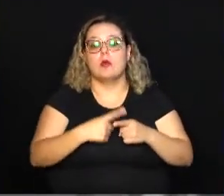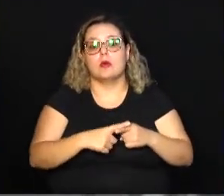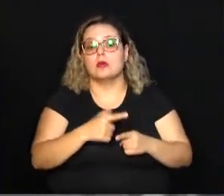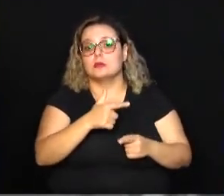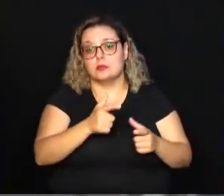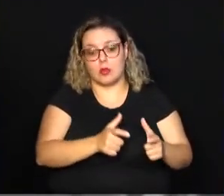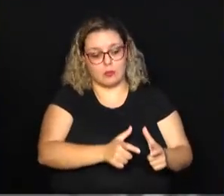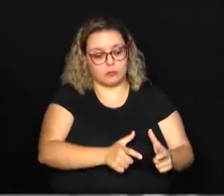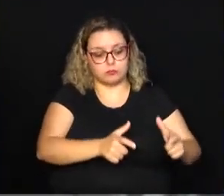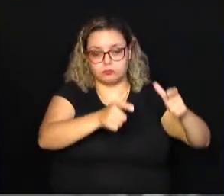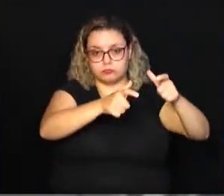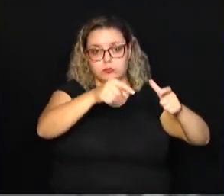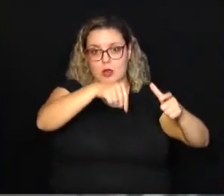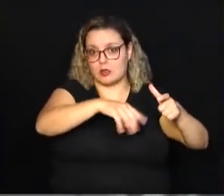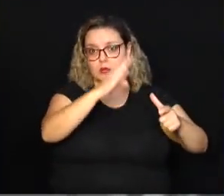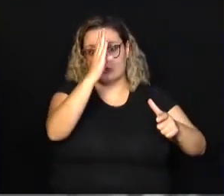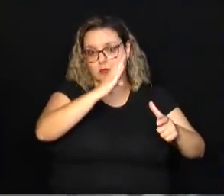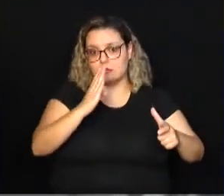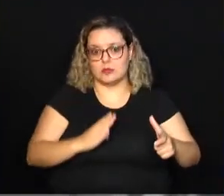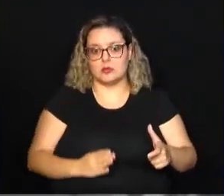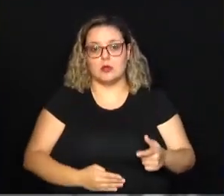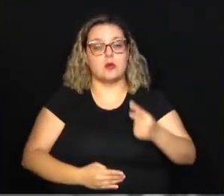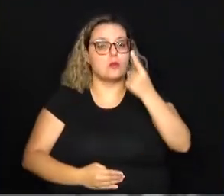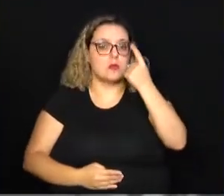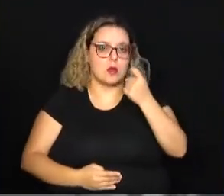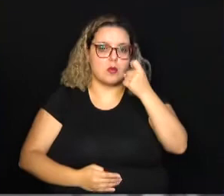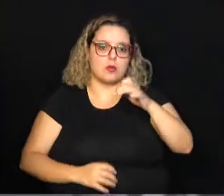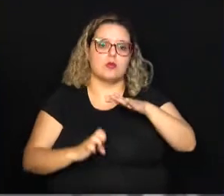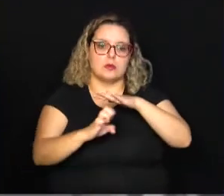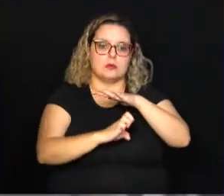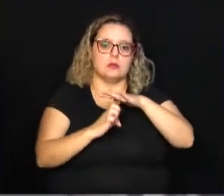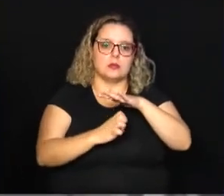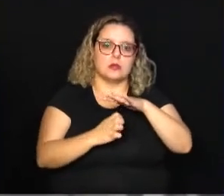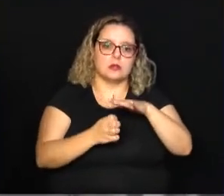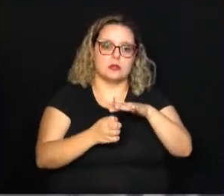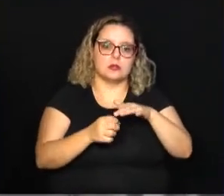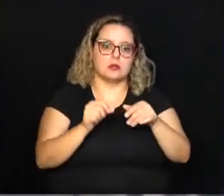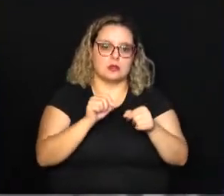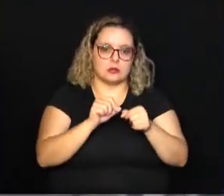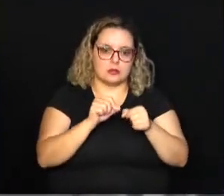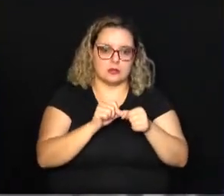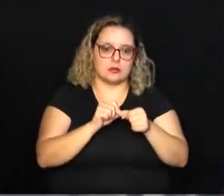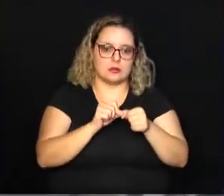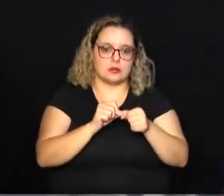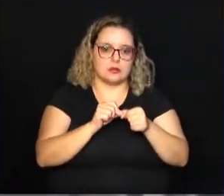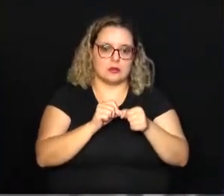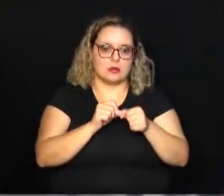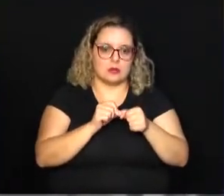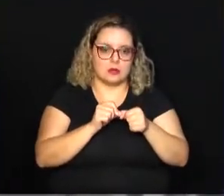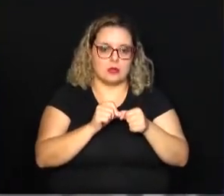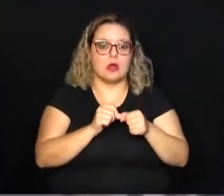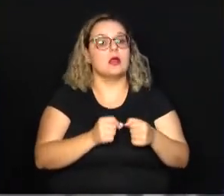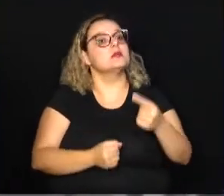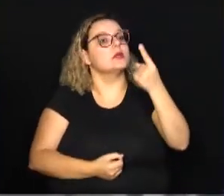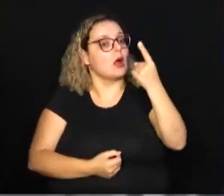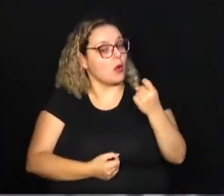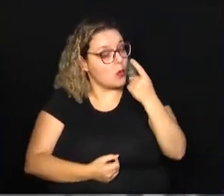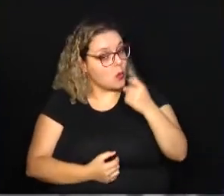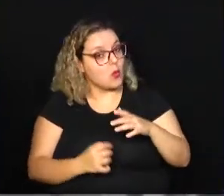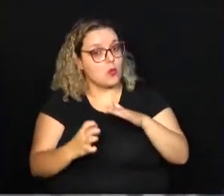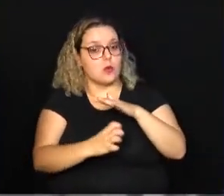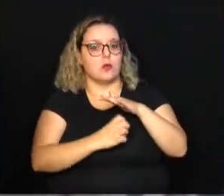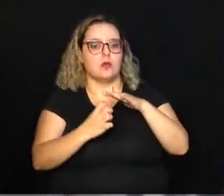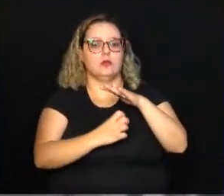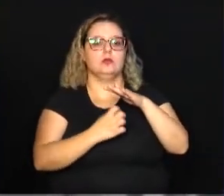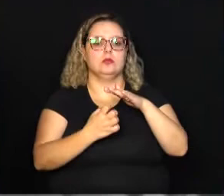cilindro no Brasil. E tem uma empresa que fornece isso hoje. Então, a minha queixa é contra essa única empresa, com a